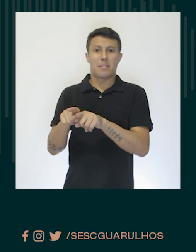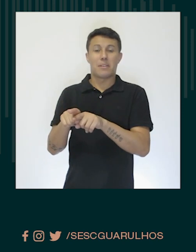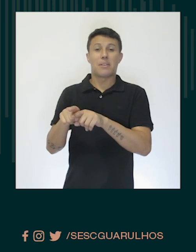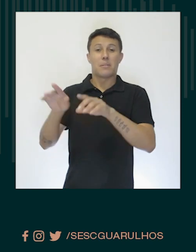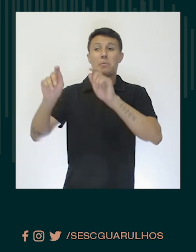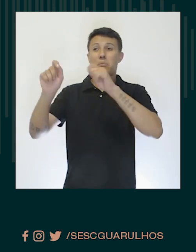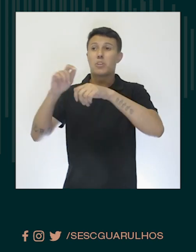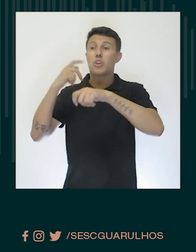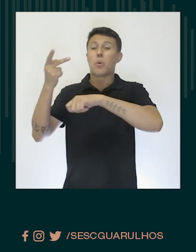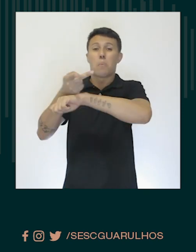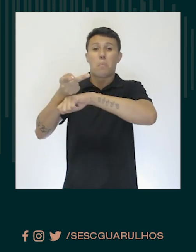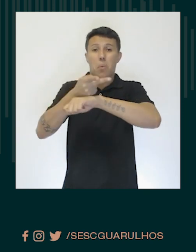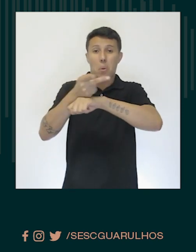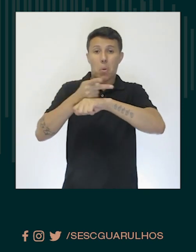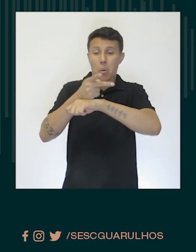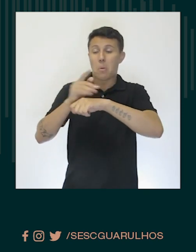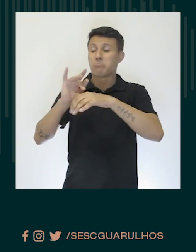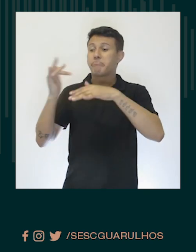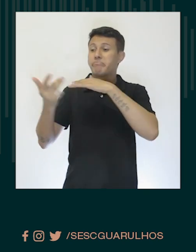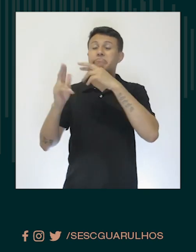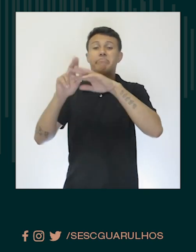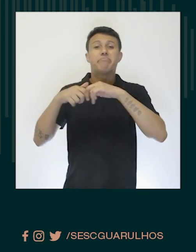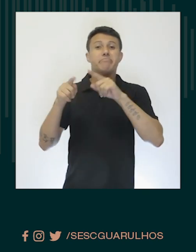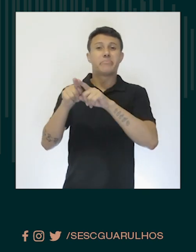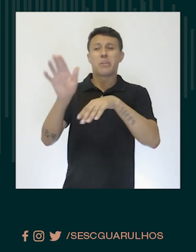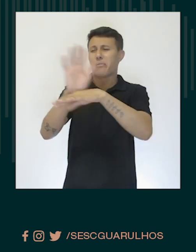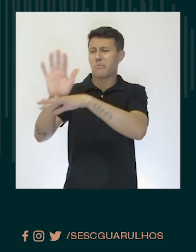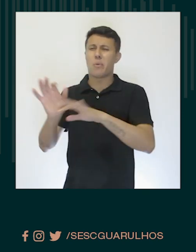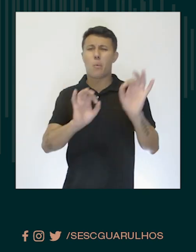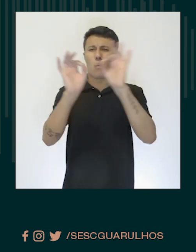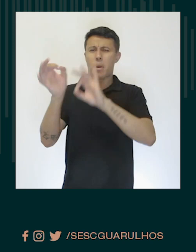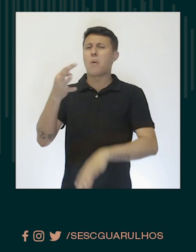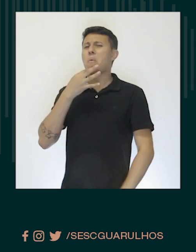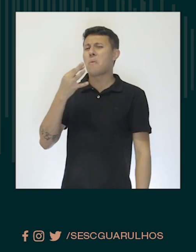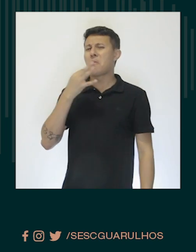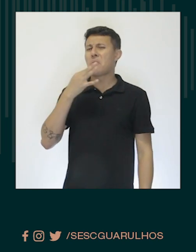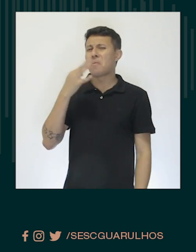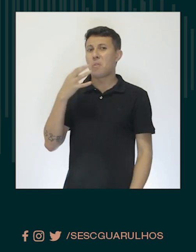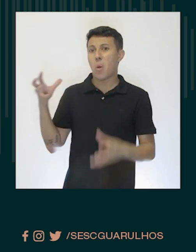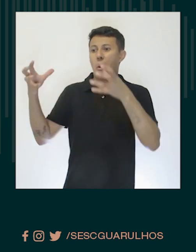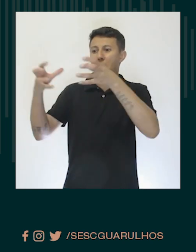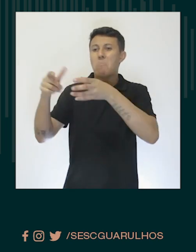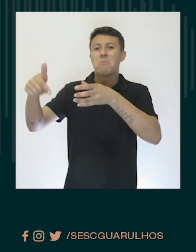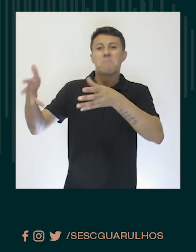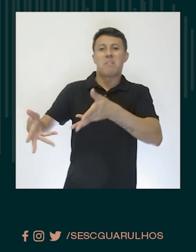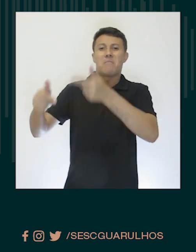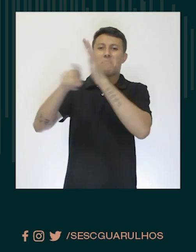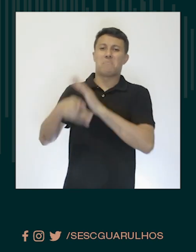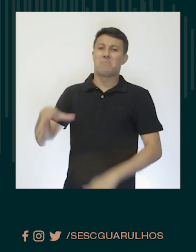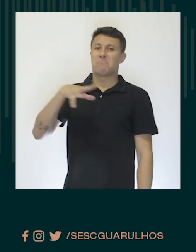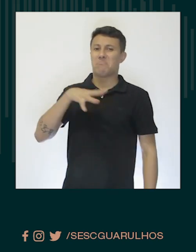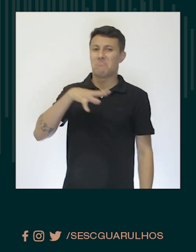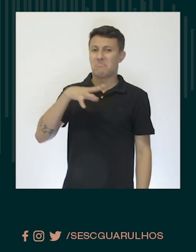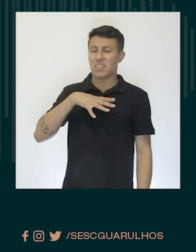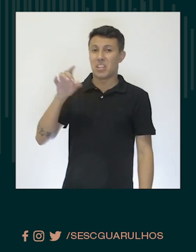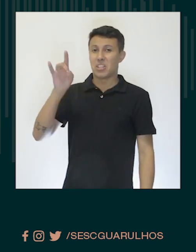por Encrespo. Tem lá o link do vídeo, então vale a pena conhecer o trabalho dessa galera maravilhosa aqui da cidade, que só tem a